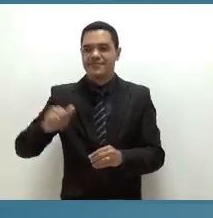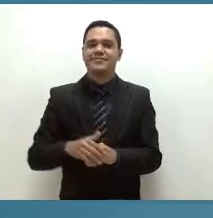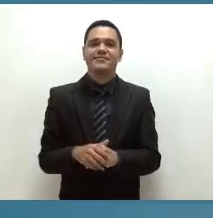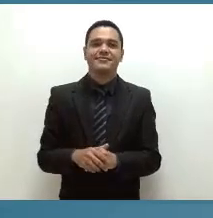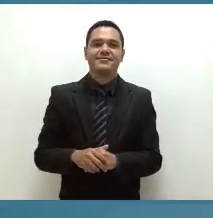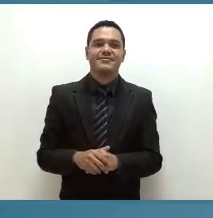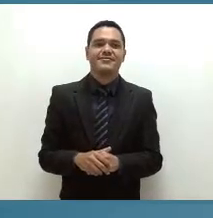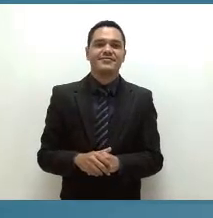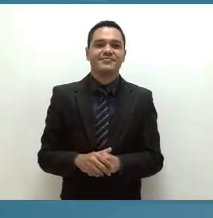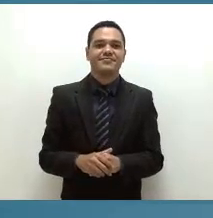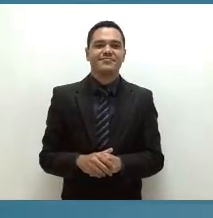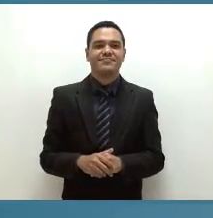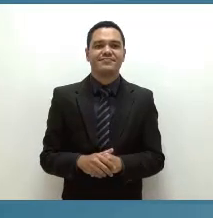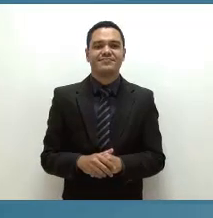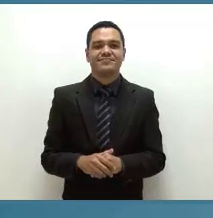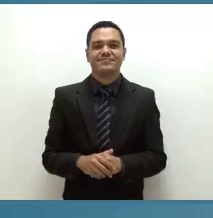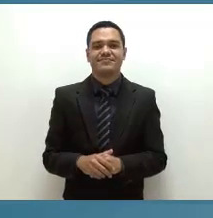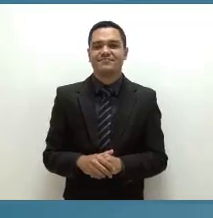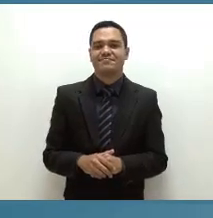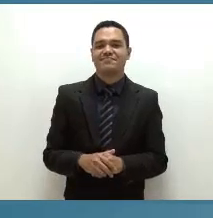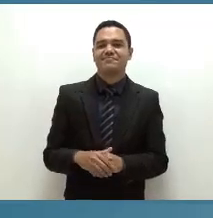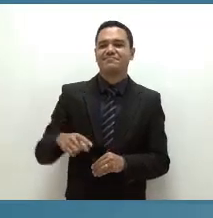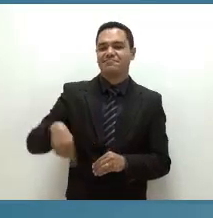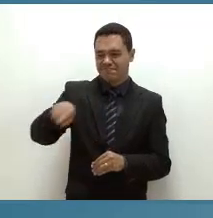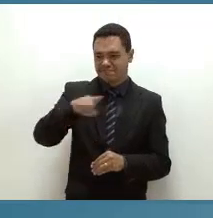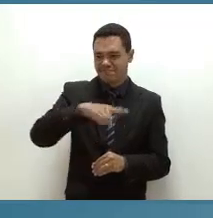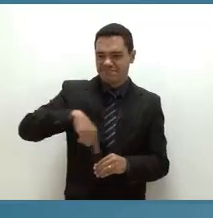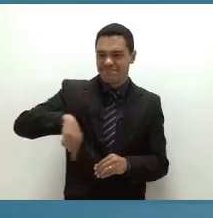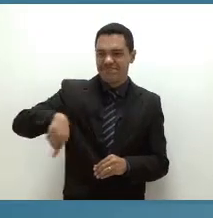Maia, nós